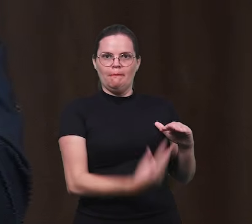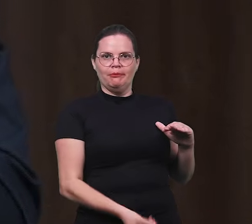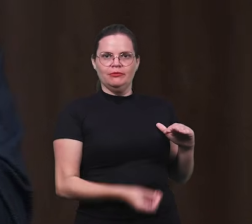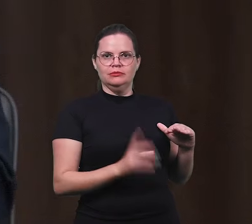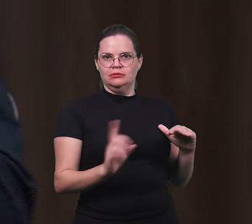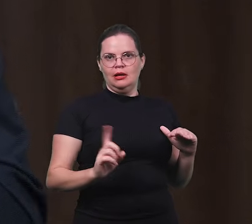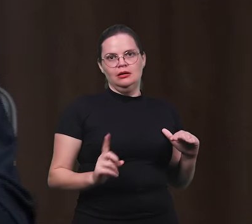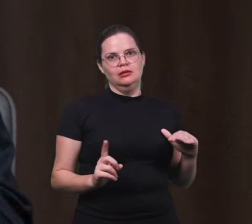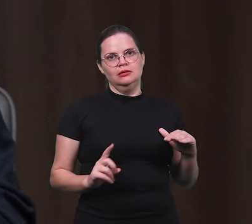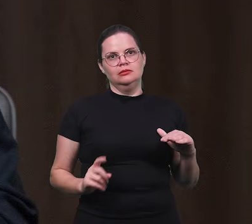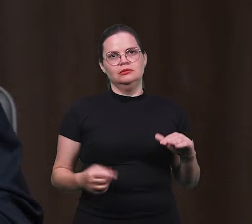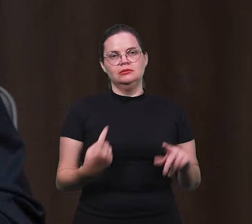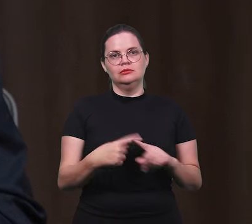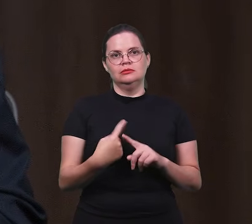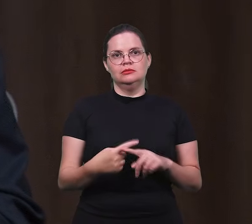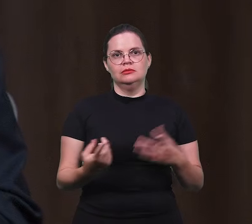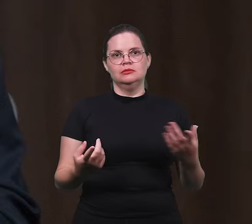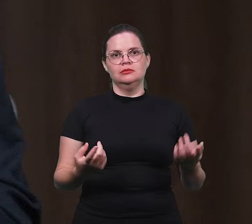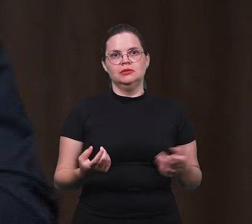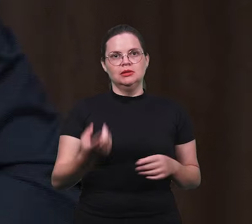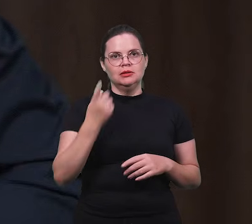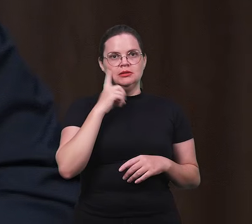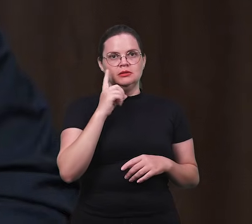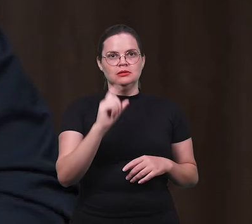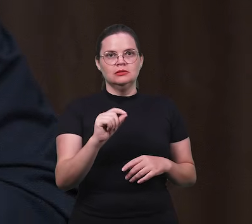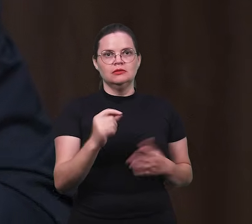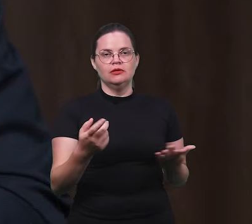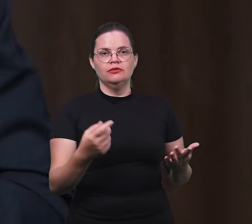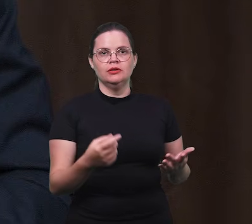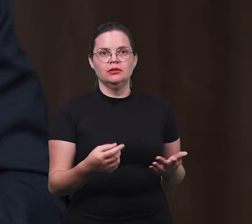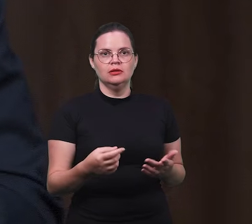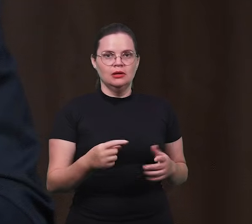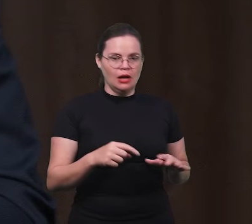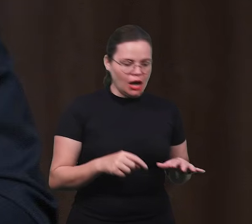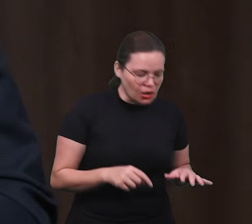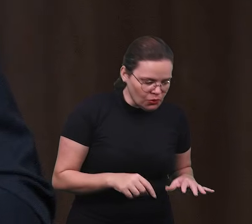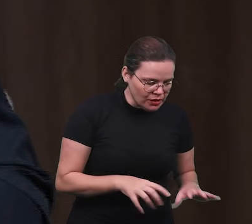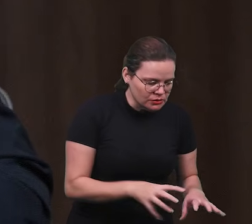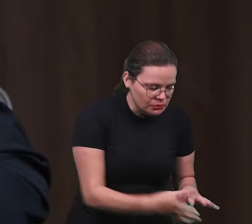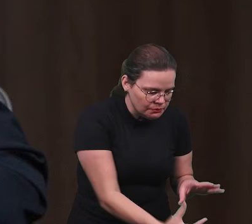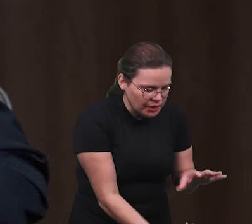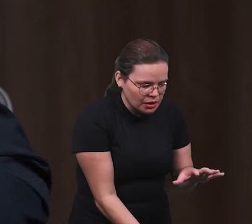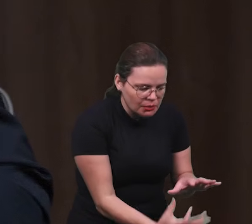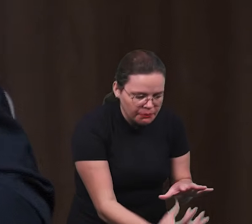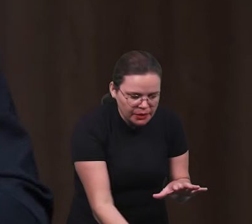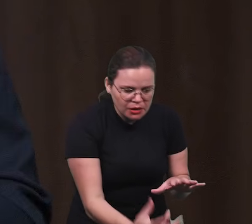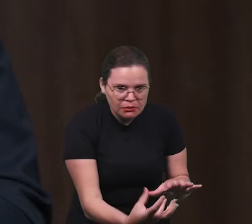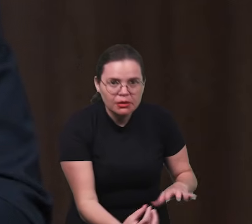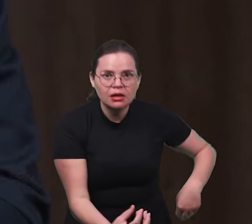passar, Exatamente. imagina, você vai colher amanhã uvas, quer passar um dia inteiro colhendo encurvado.